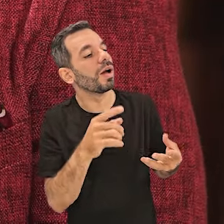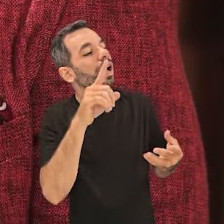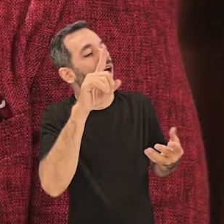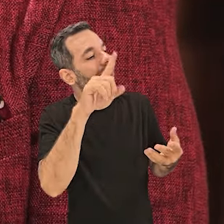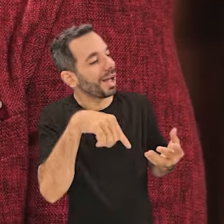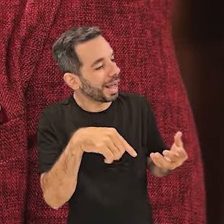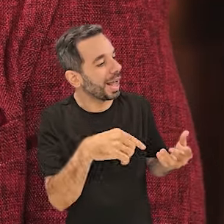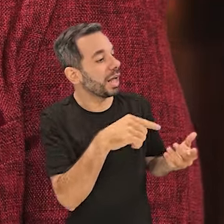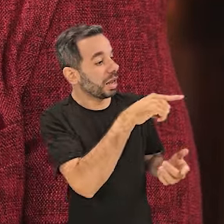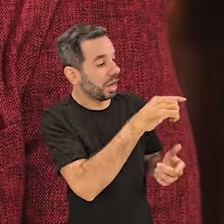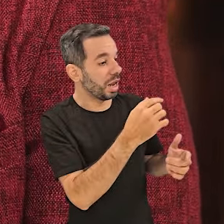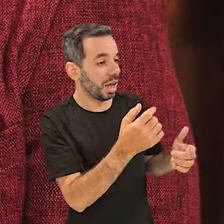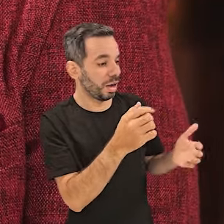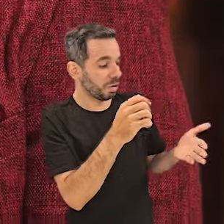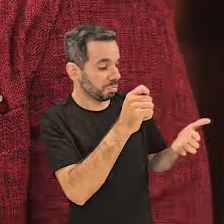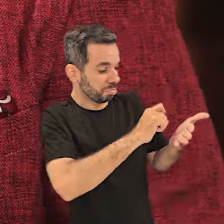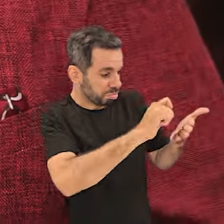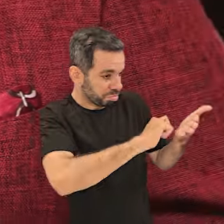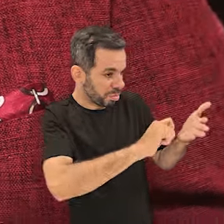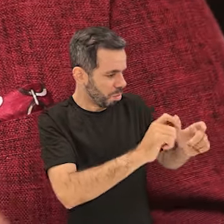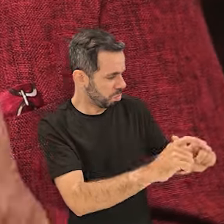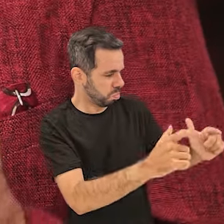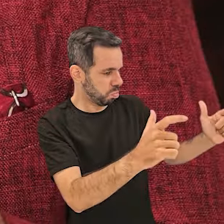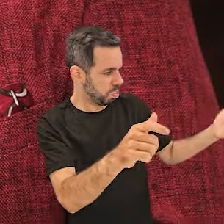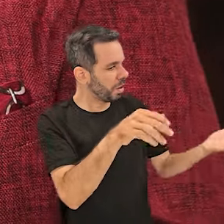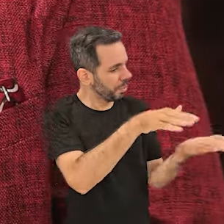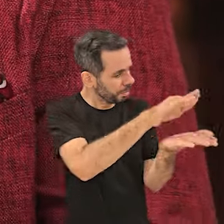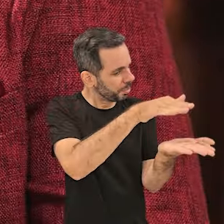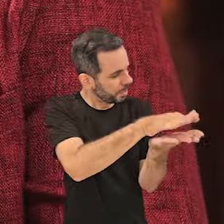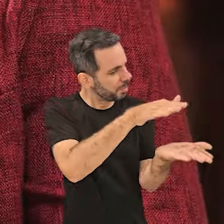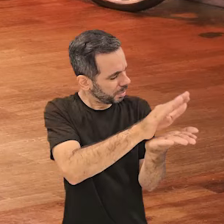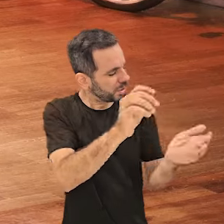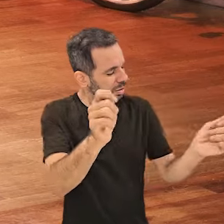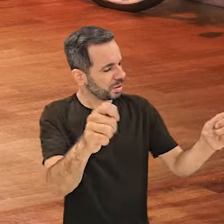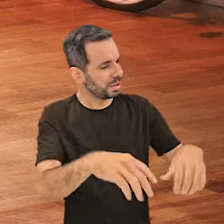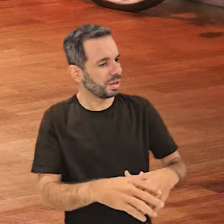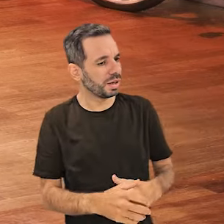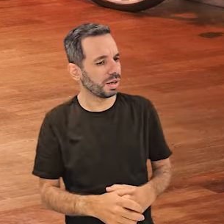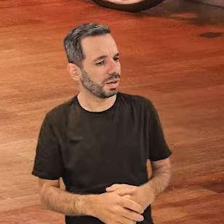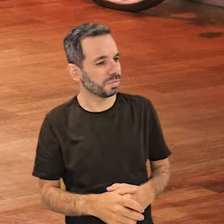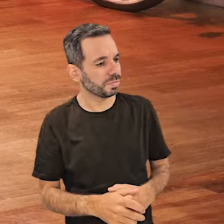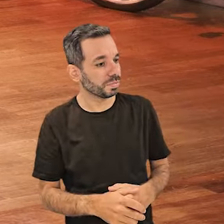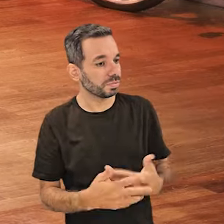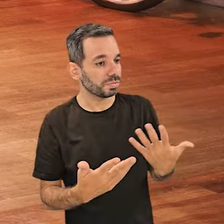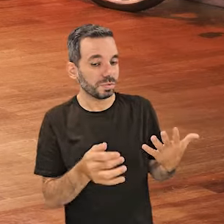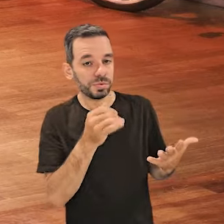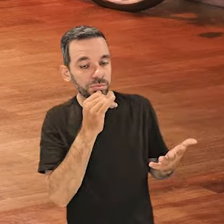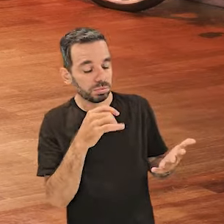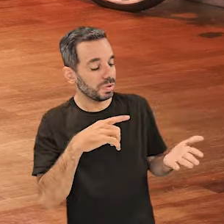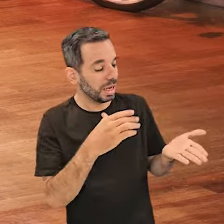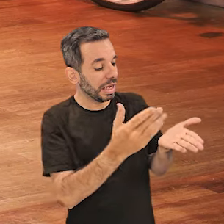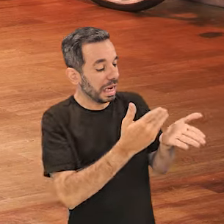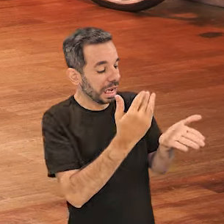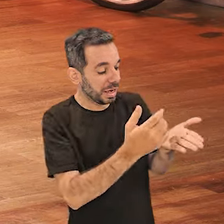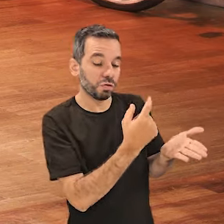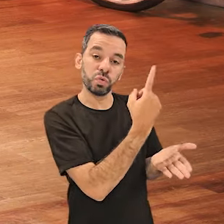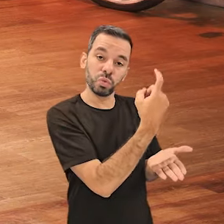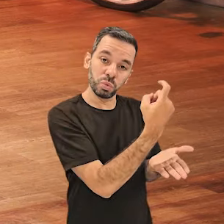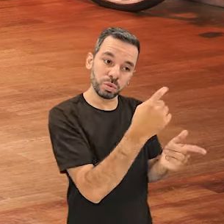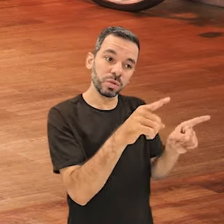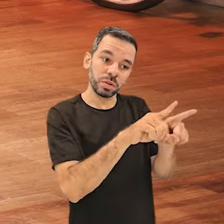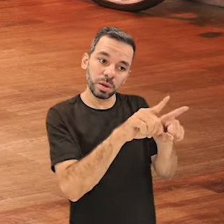escritores pudesse publicar suas obras. Então, hoje nós temos obras, além de autores individuais, coletâneas, que inclusive é a temática do programa.